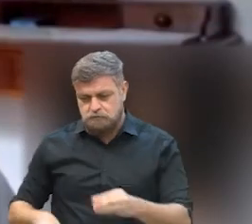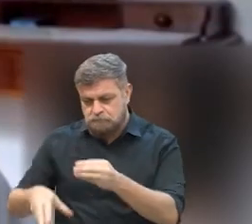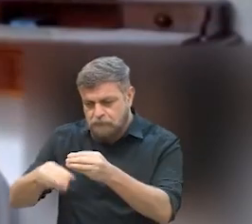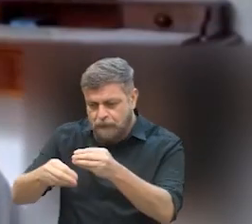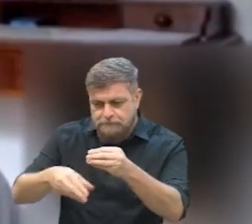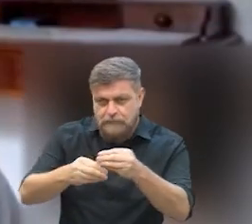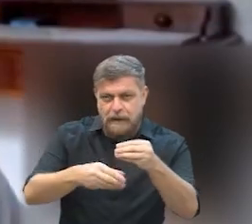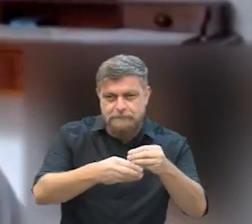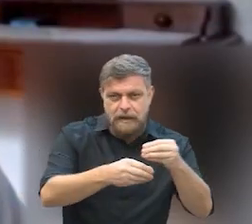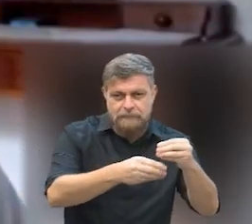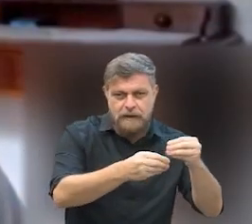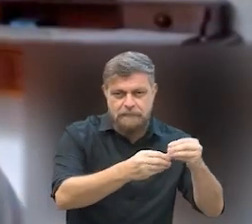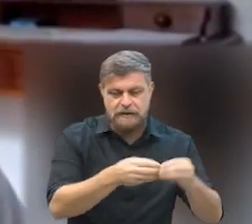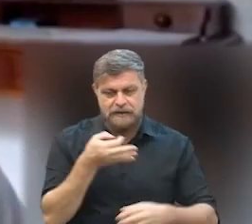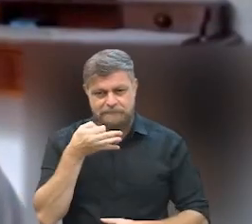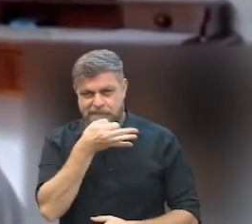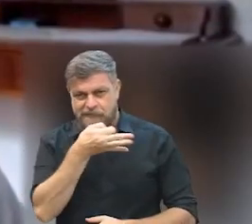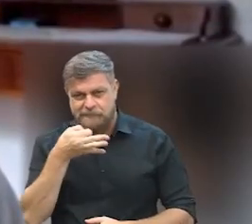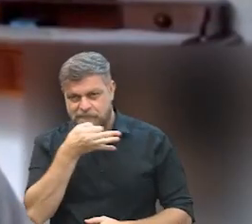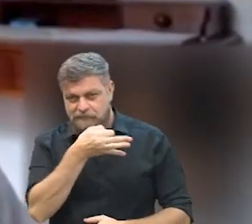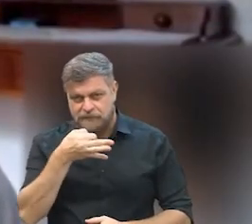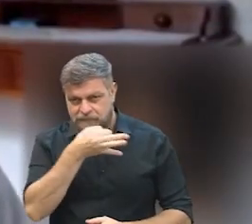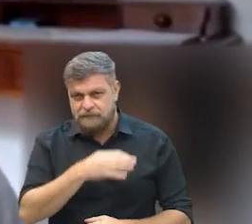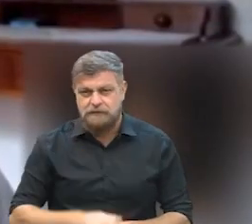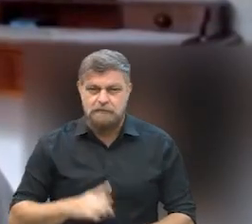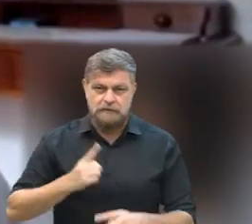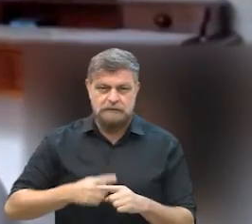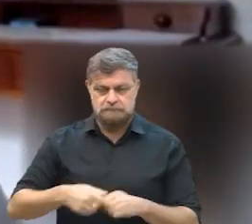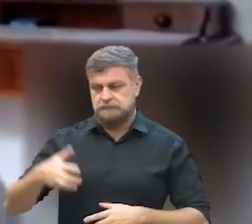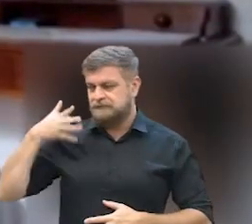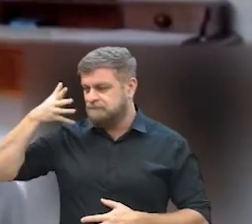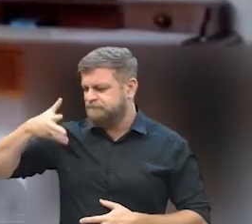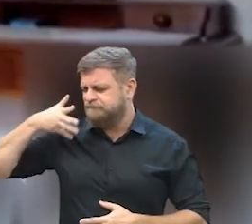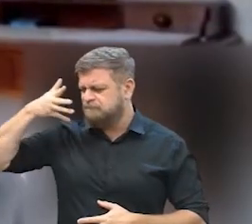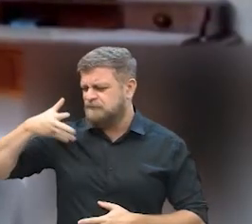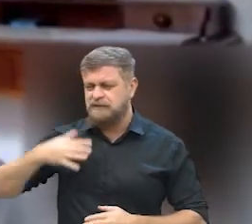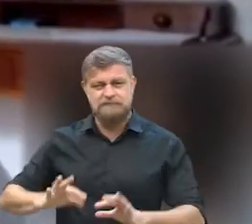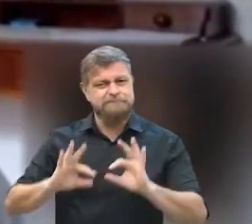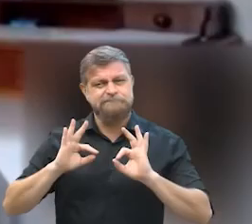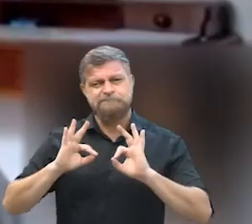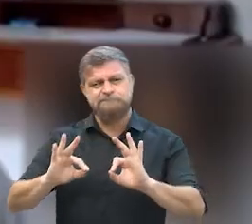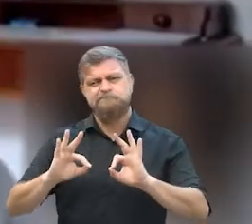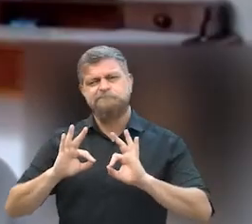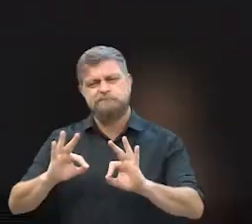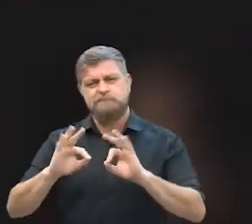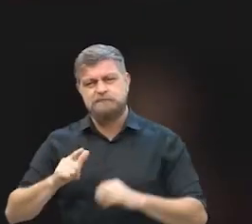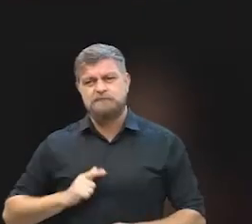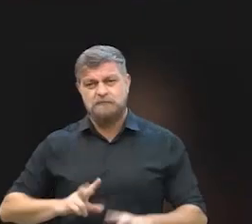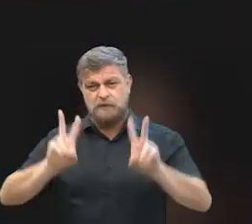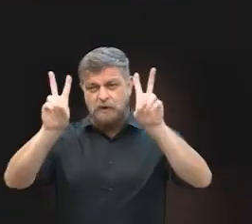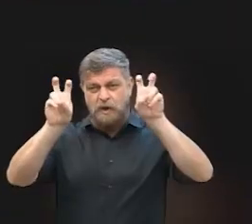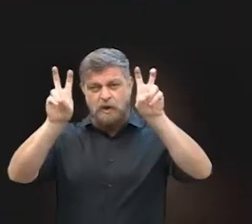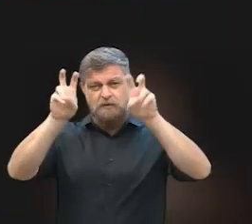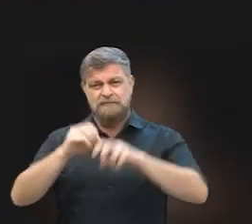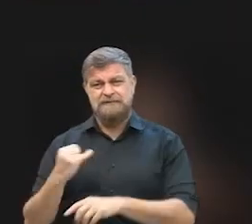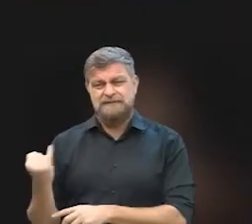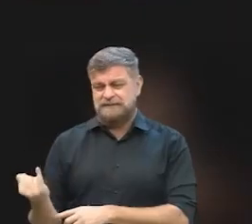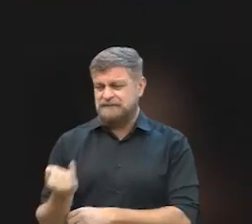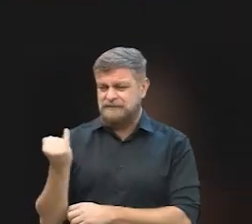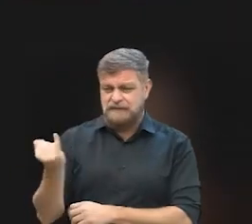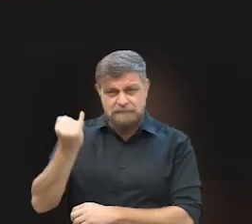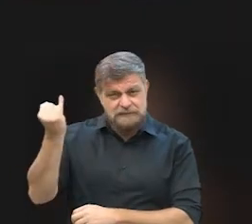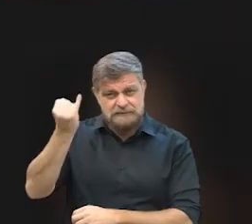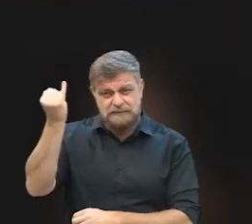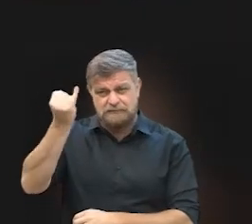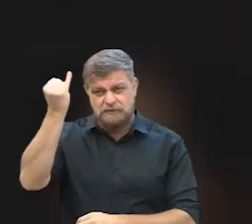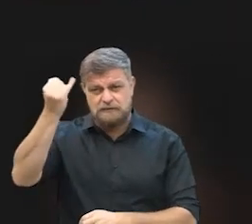algumas considerações, tentar fazer lógico, assim, foi falas muito abrangentes, com